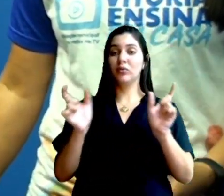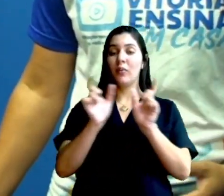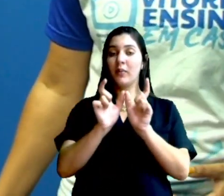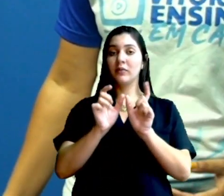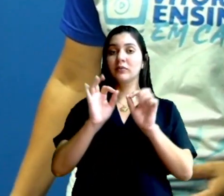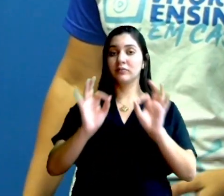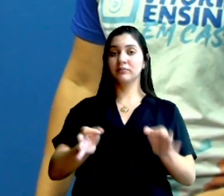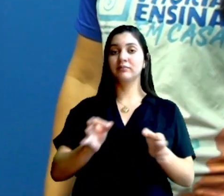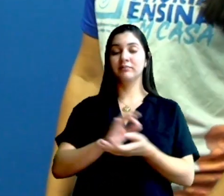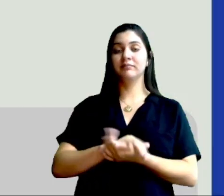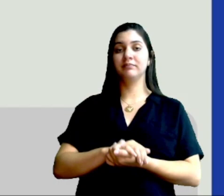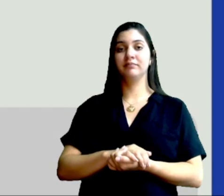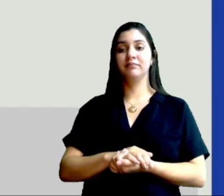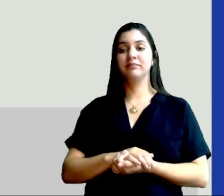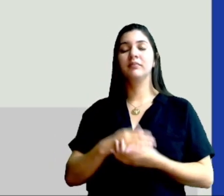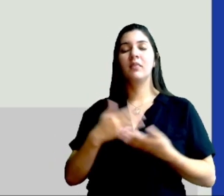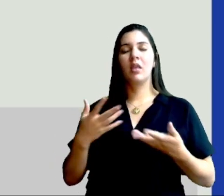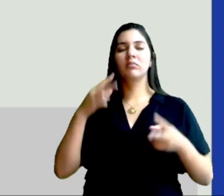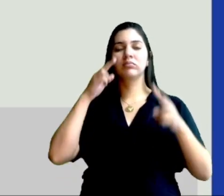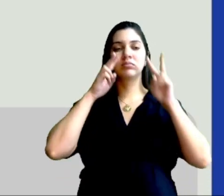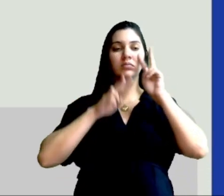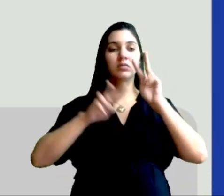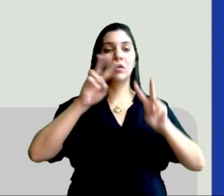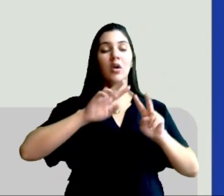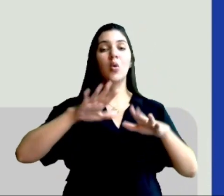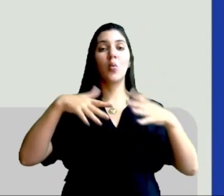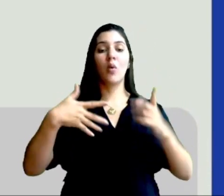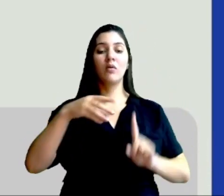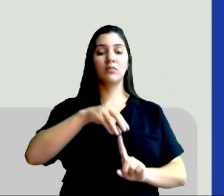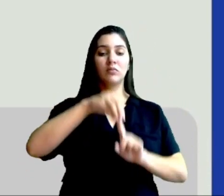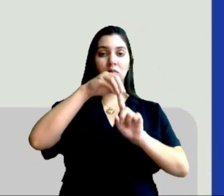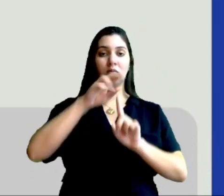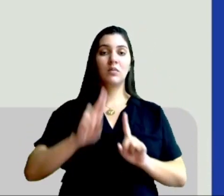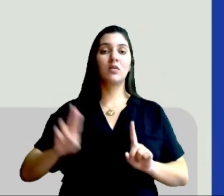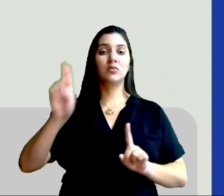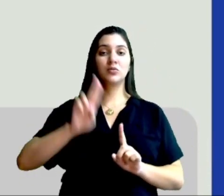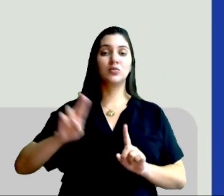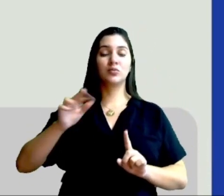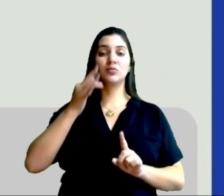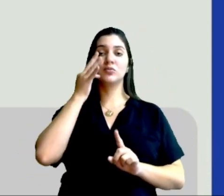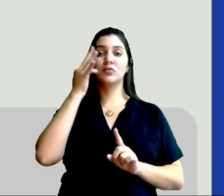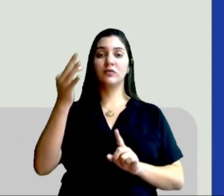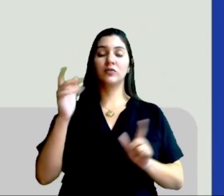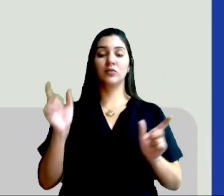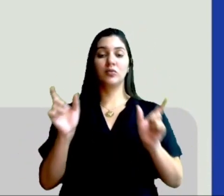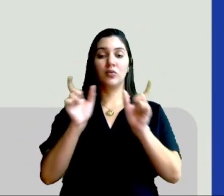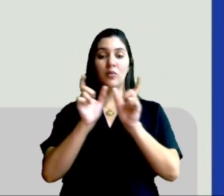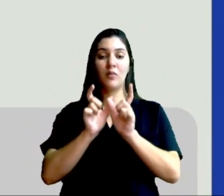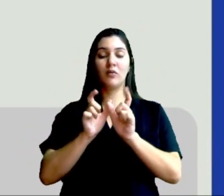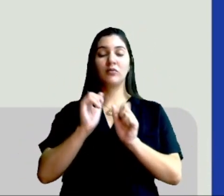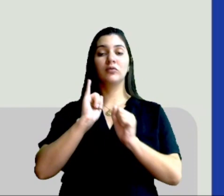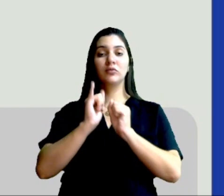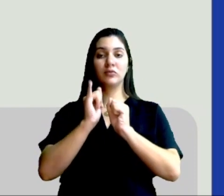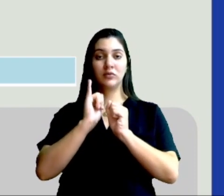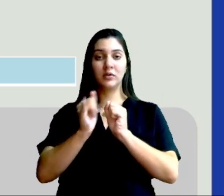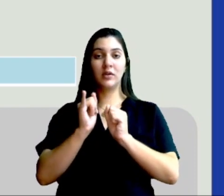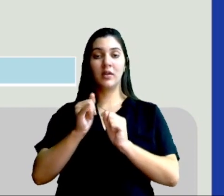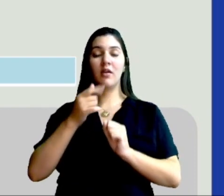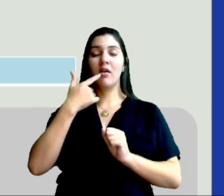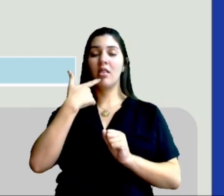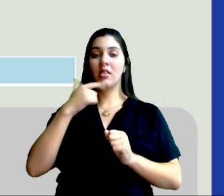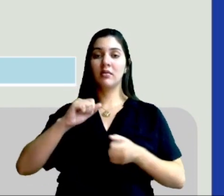certo? Então vamos ver quais são os principais usos do futuro composto do indicativo em língua